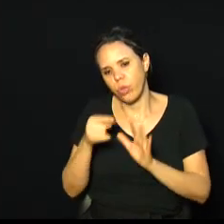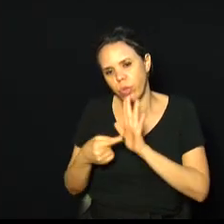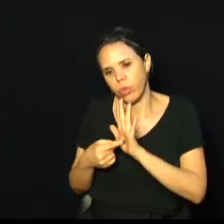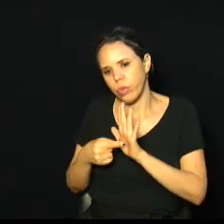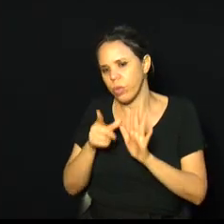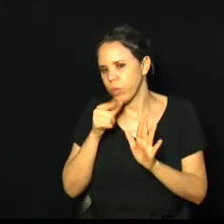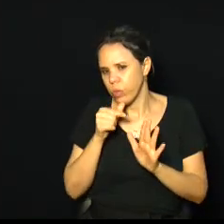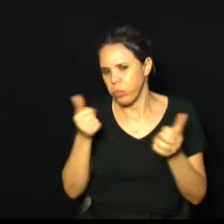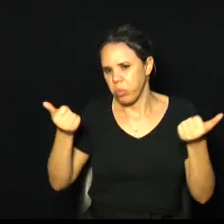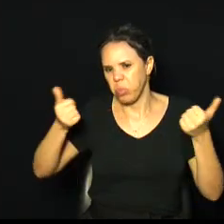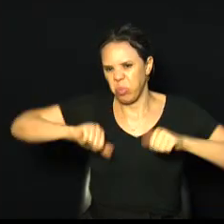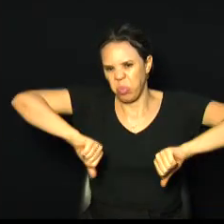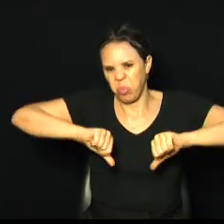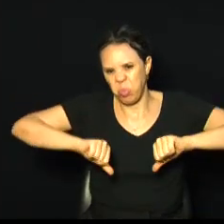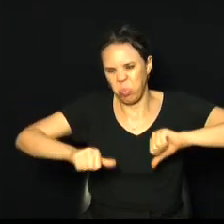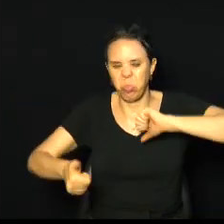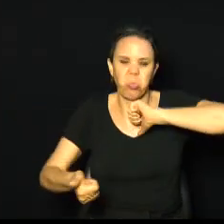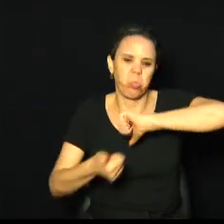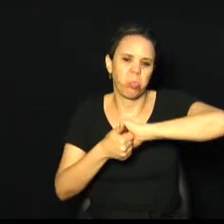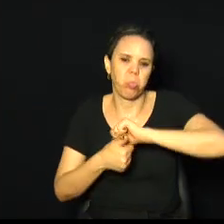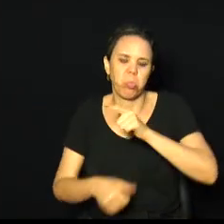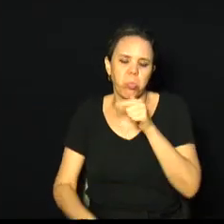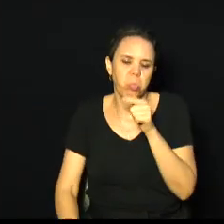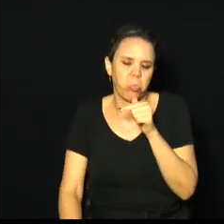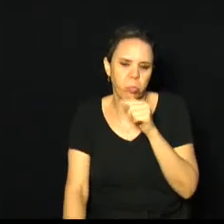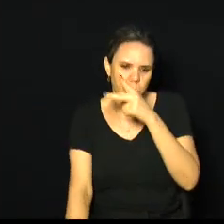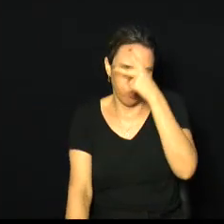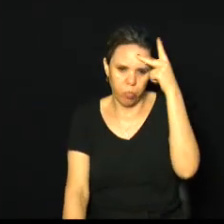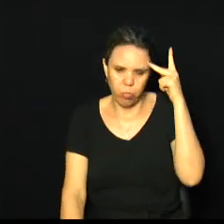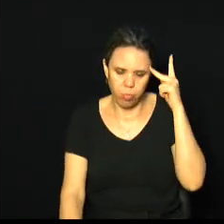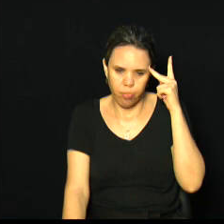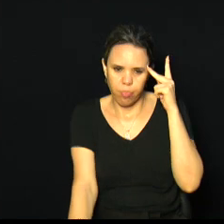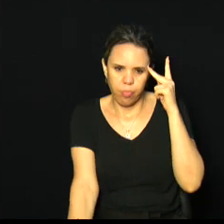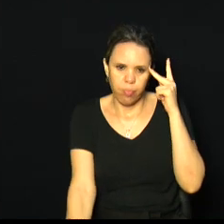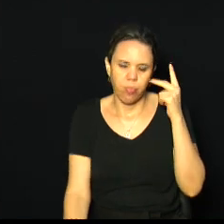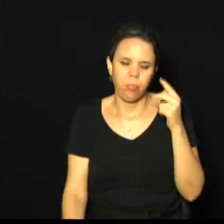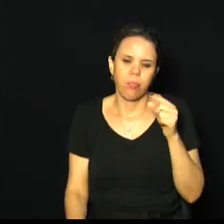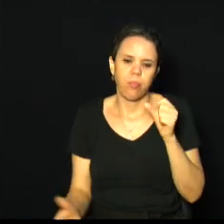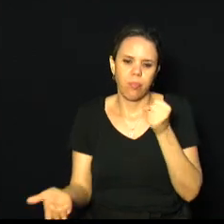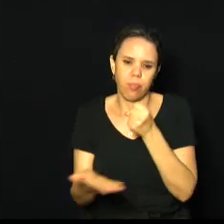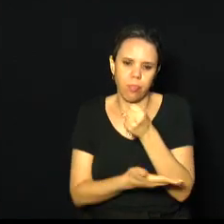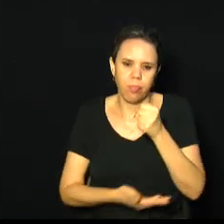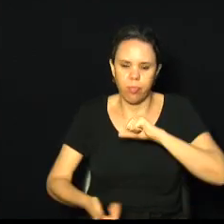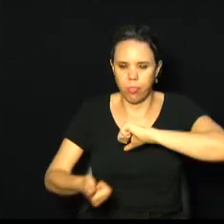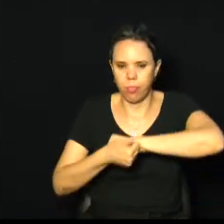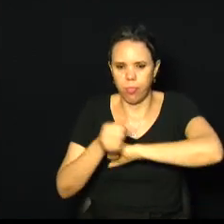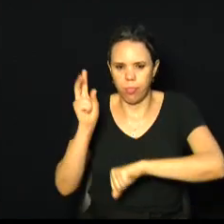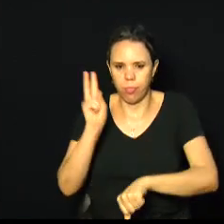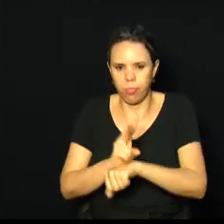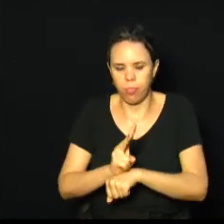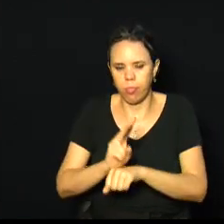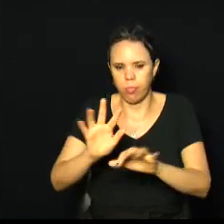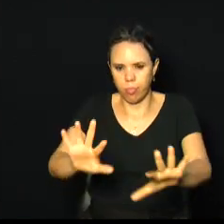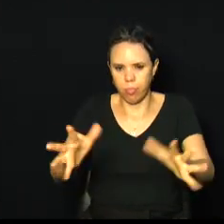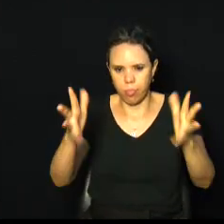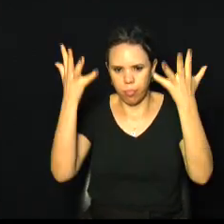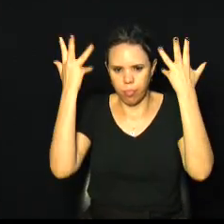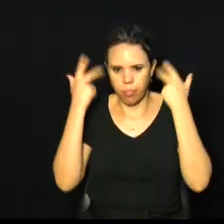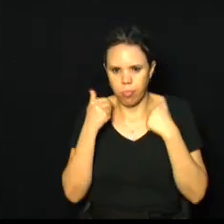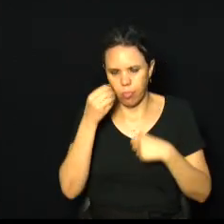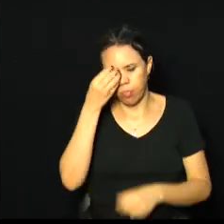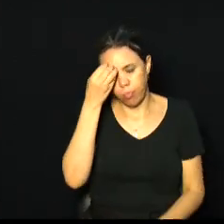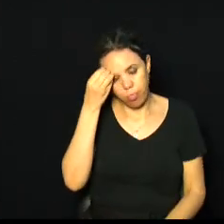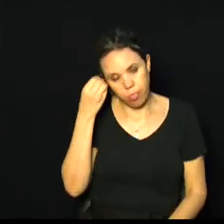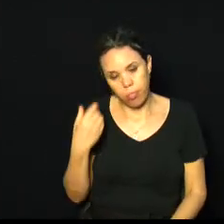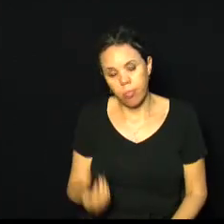com pior qualidade para abastecimento público, além da baixa qualidade para fins de proteção da fauna e da